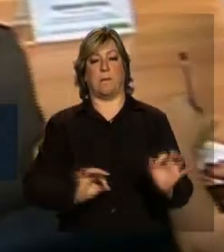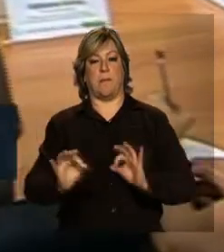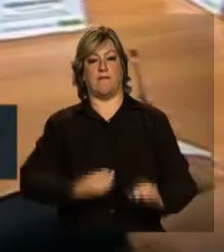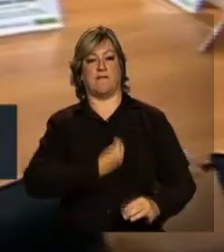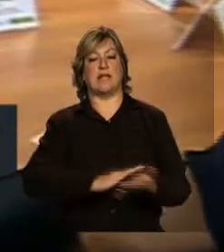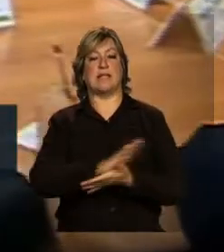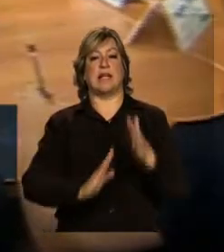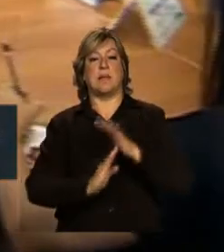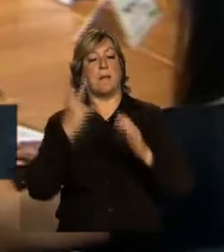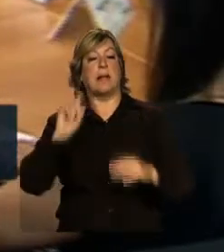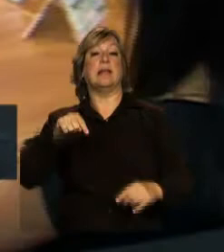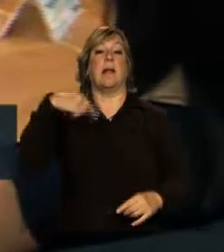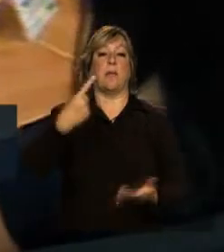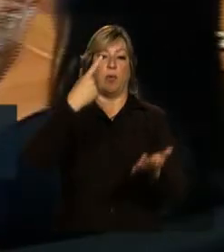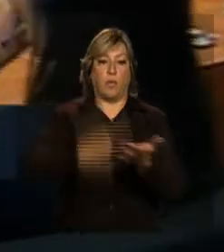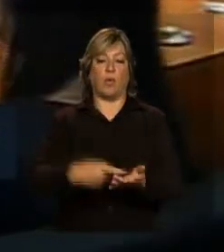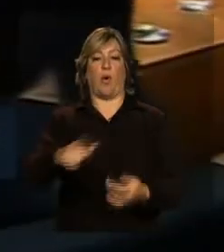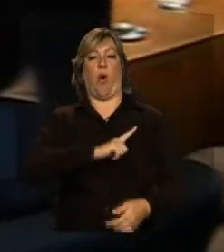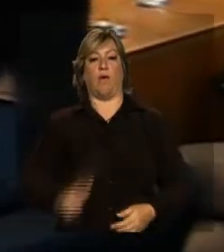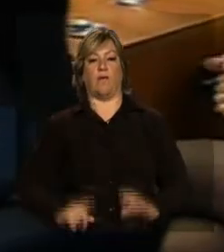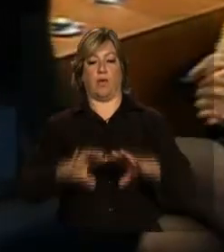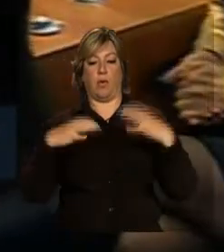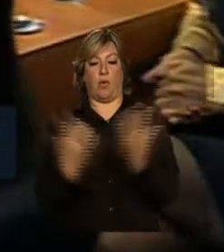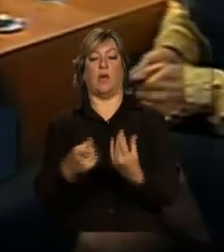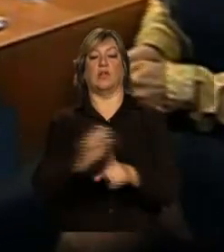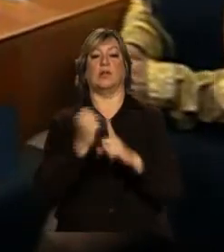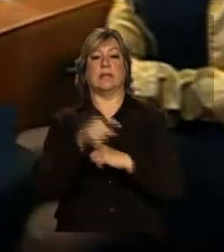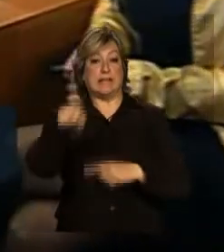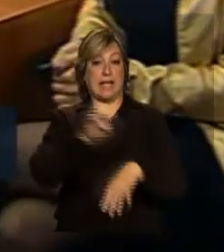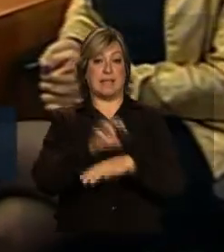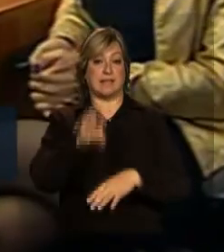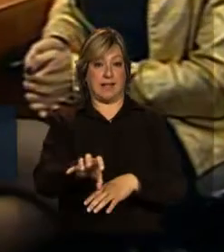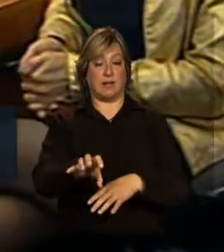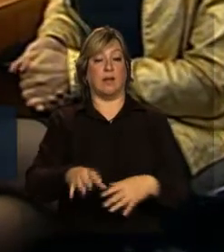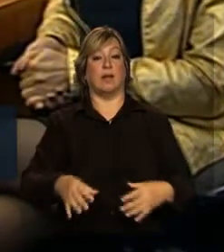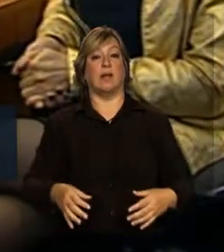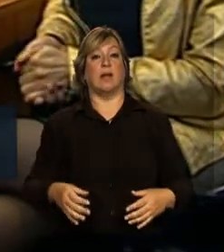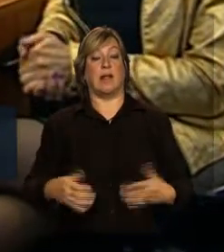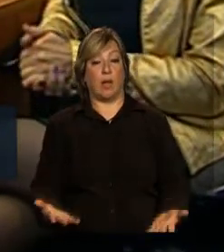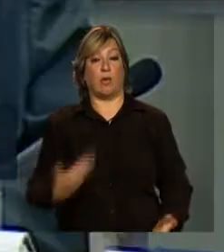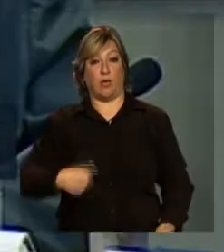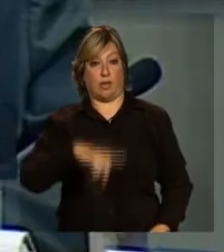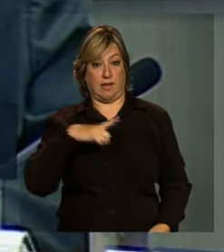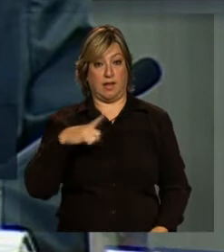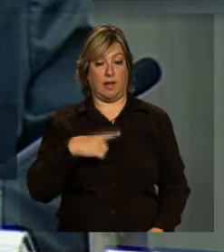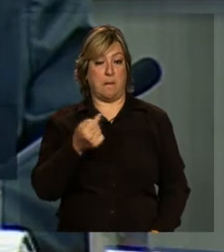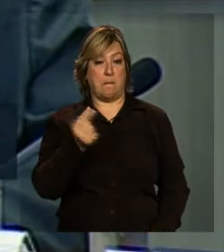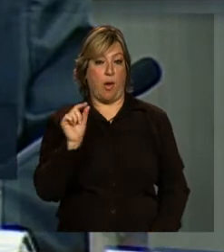seguida marcar o encontro com o governador e com a sociedade daquele Estado. Né? Então, nós tivemos agora há